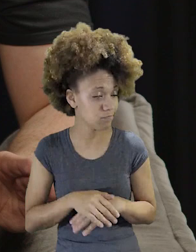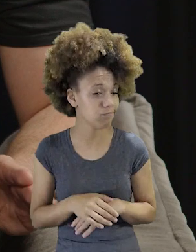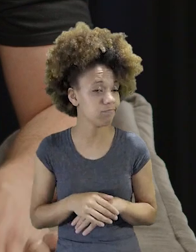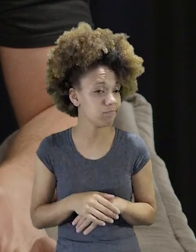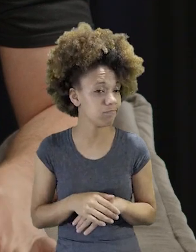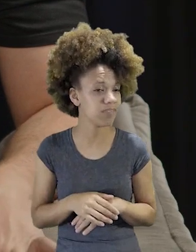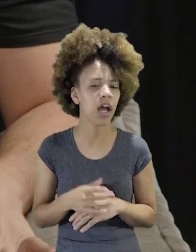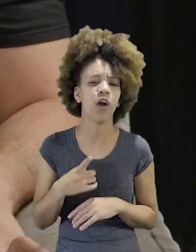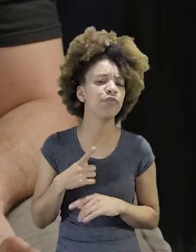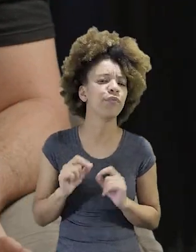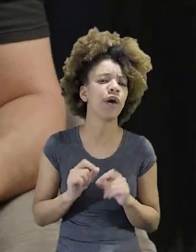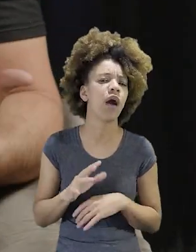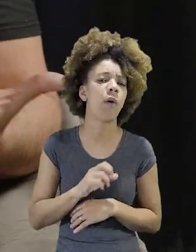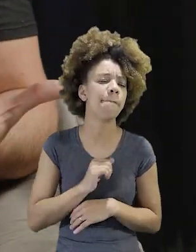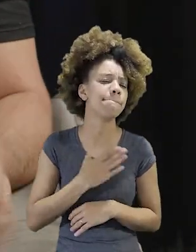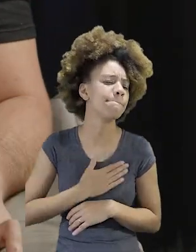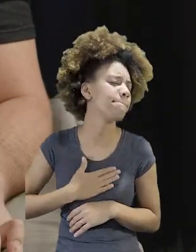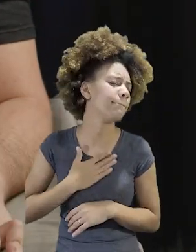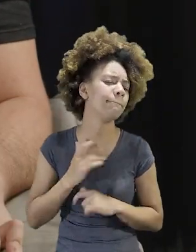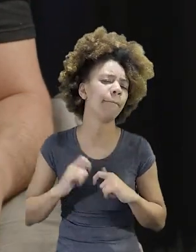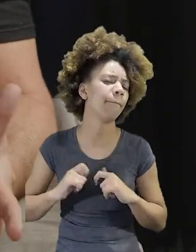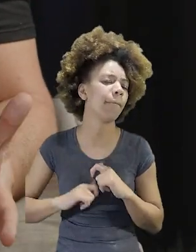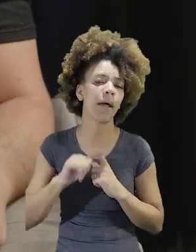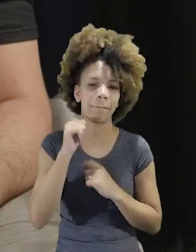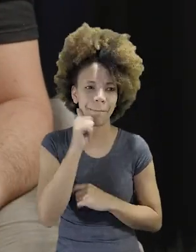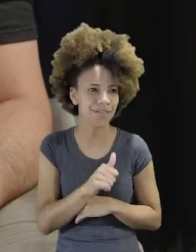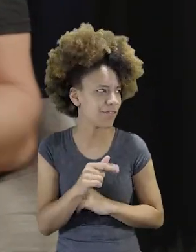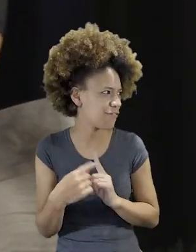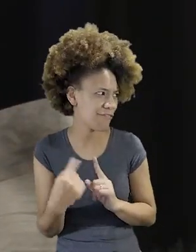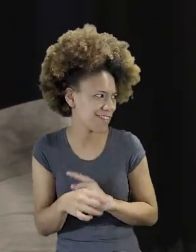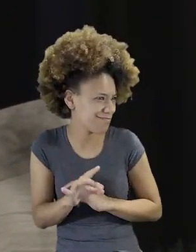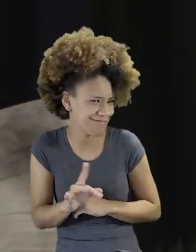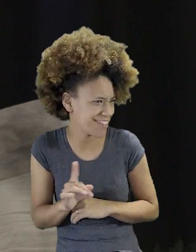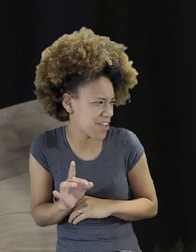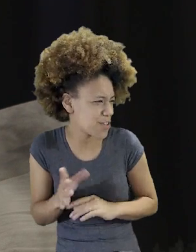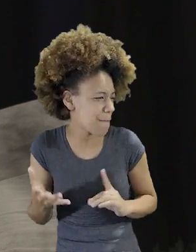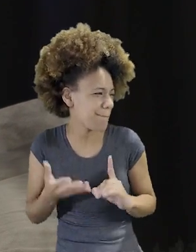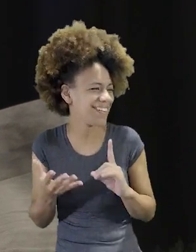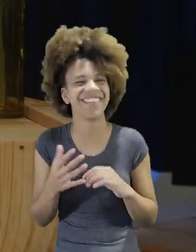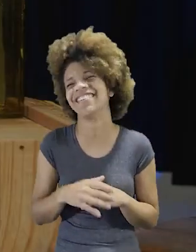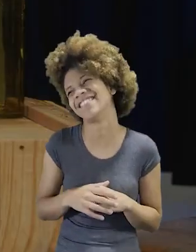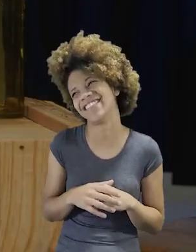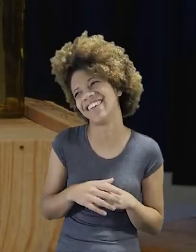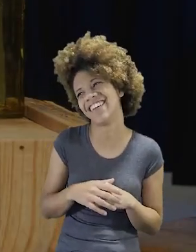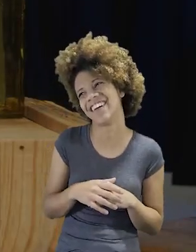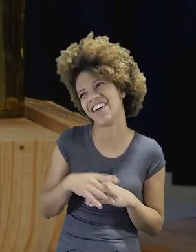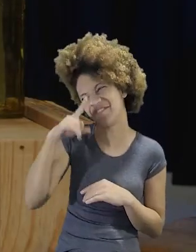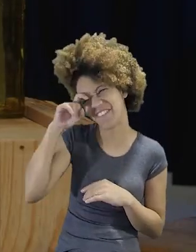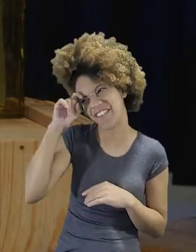complicadíssimo que eu vou falar e tal mas eu tenho uma coisa eu adoro dar prazer pra mulher fala cara você não vai ser cancelado